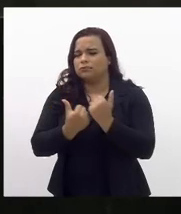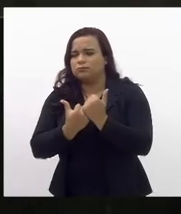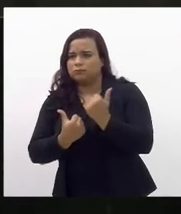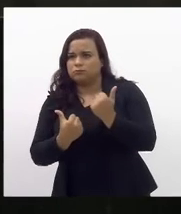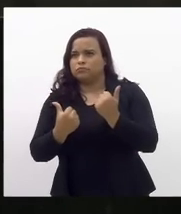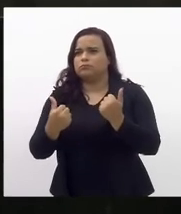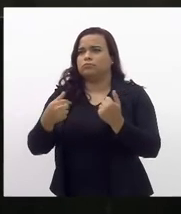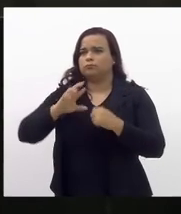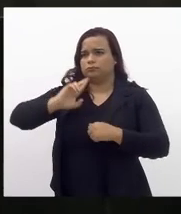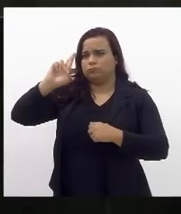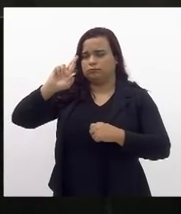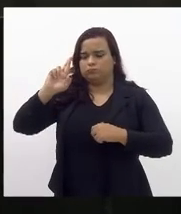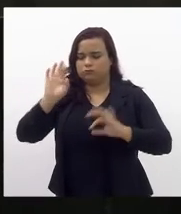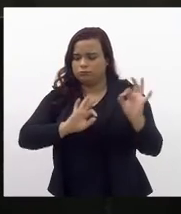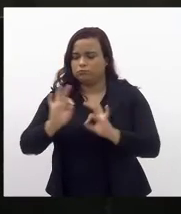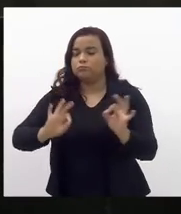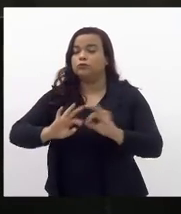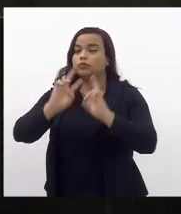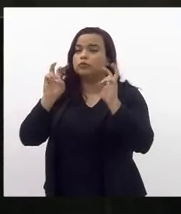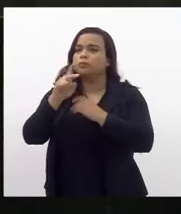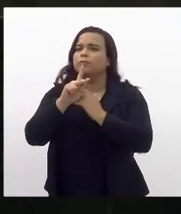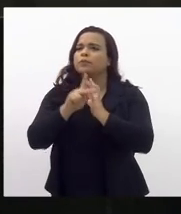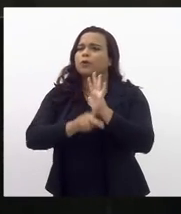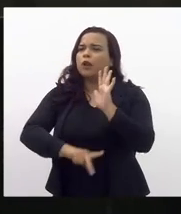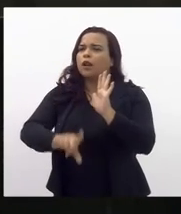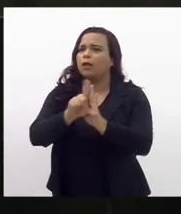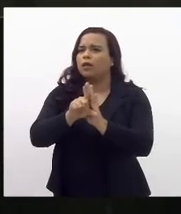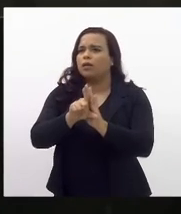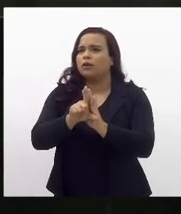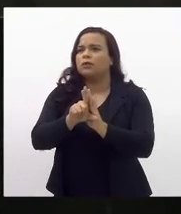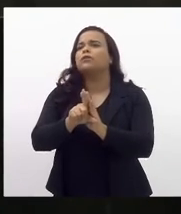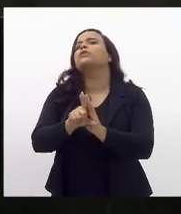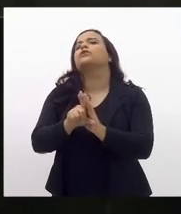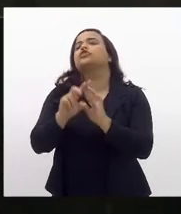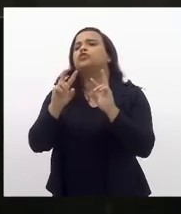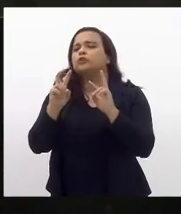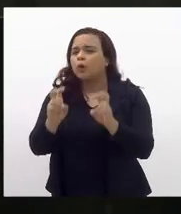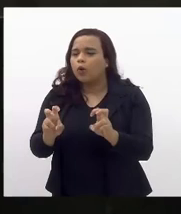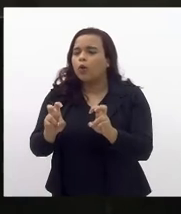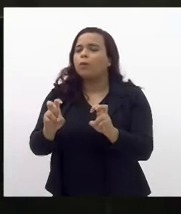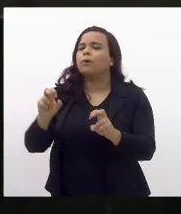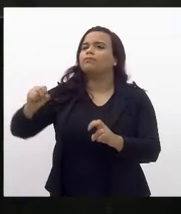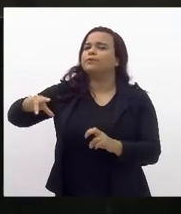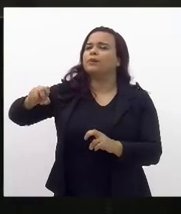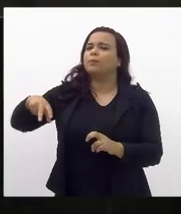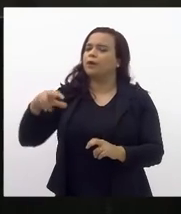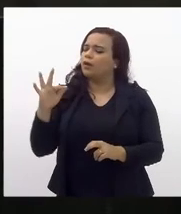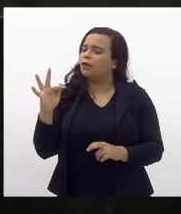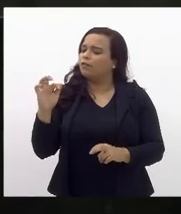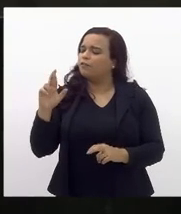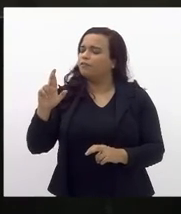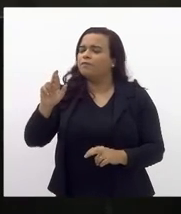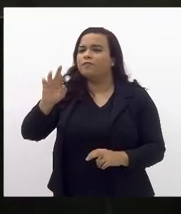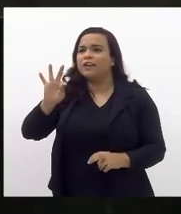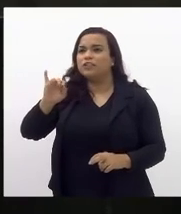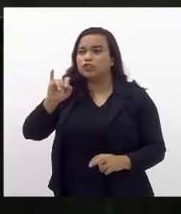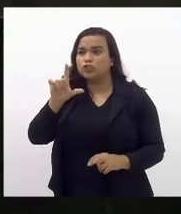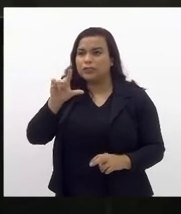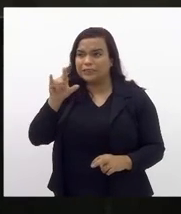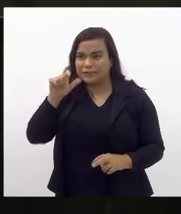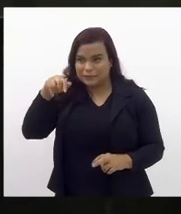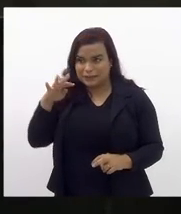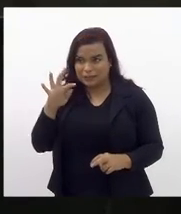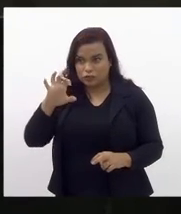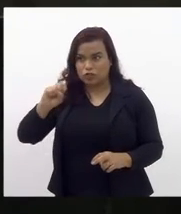Siliano apresentou acerca da política estadual de fertilizantes. É um debate muito importante, por várias razões,